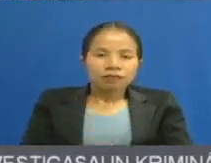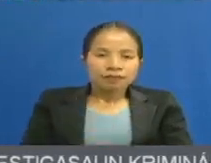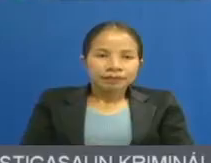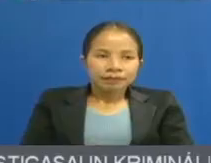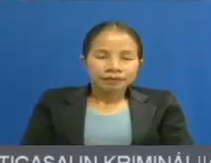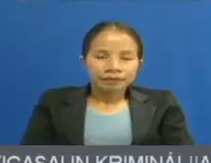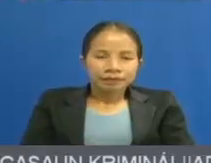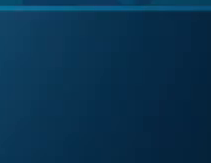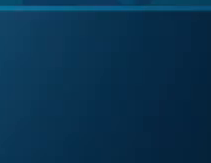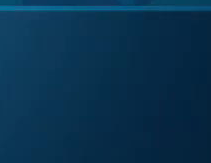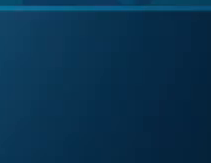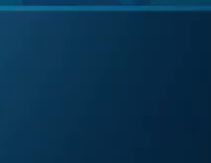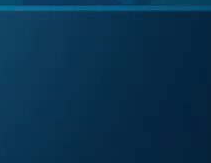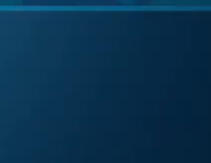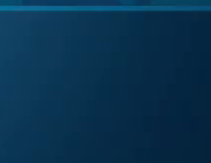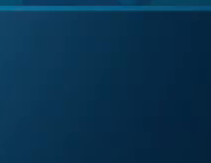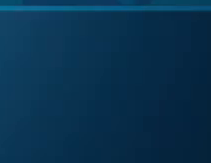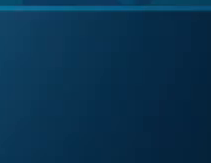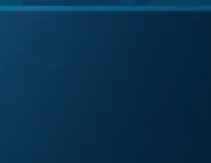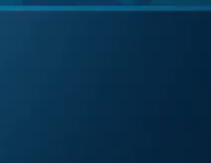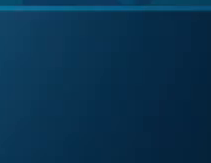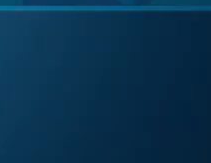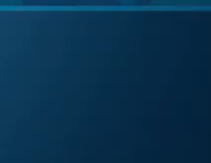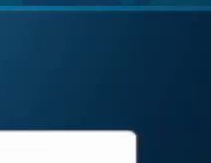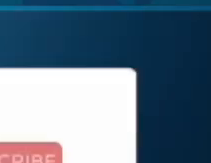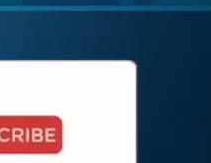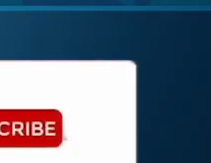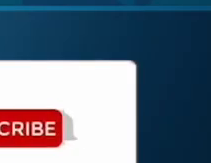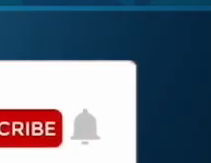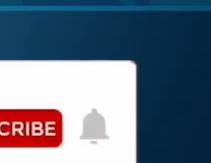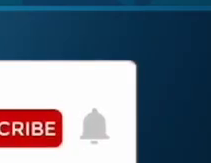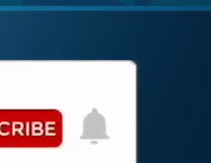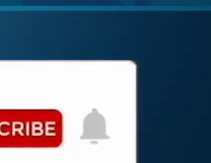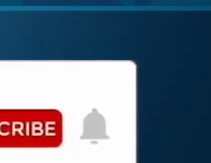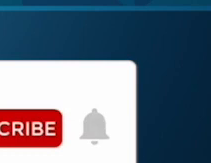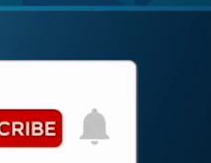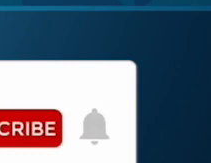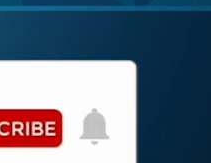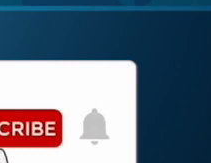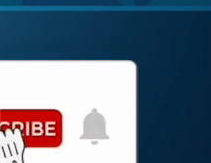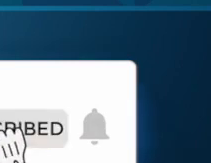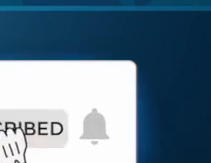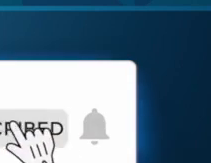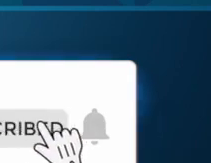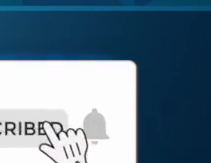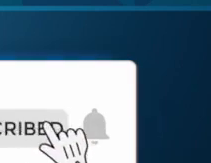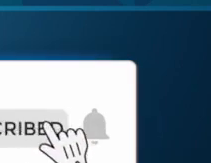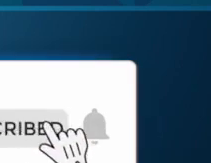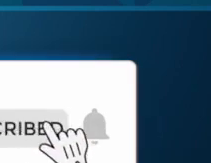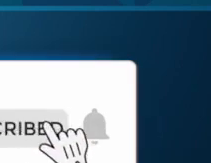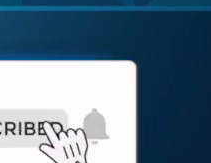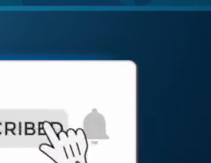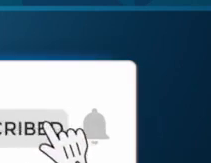Xavier Bertetelli. Atu retang informação factuais no atuais, que ta haluha inscreva e ha